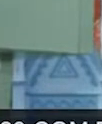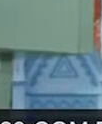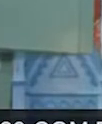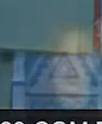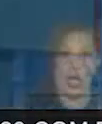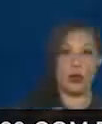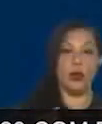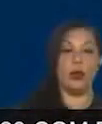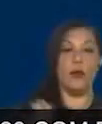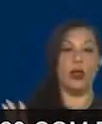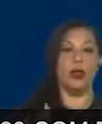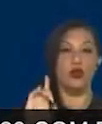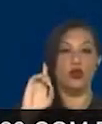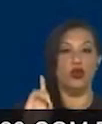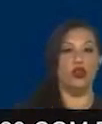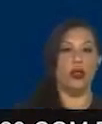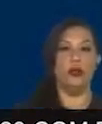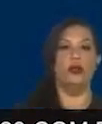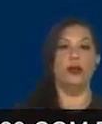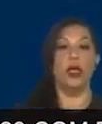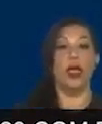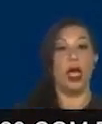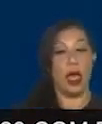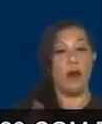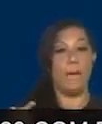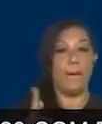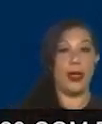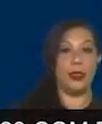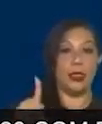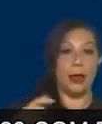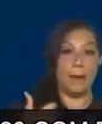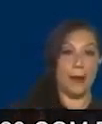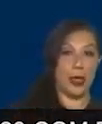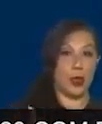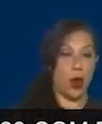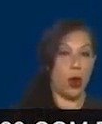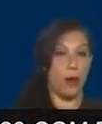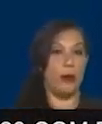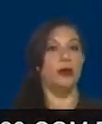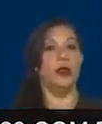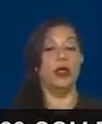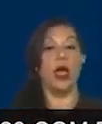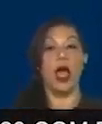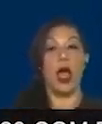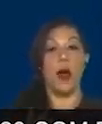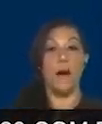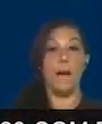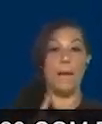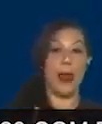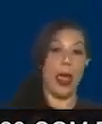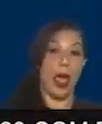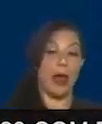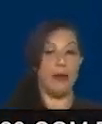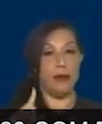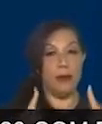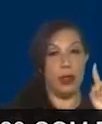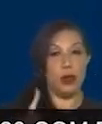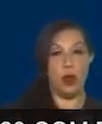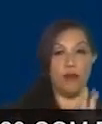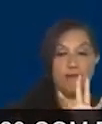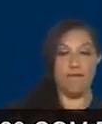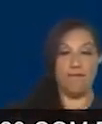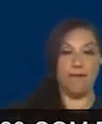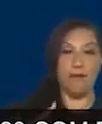foi preso. Daniel Silveira foi preso em Petrópolis, na região serrana do Rio. Agentes da Polícia Federal cumpriram mandados de